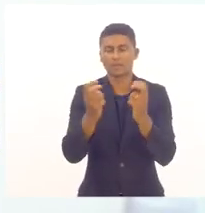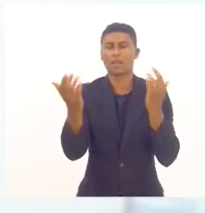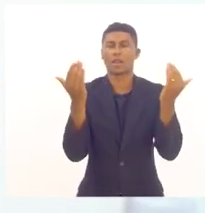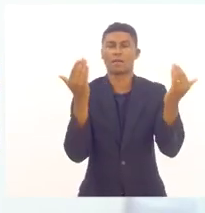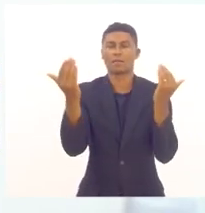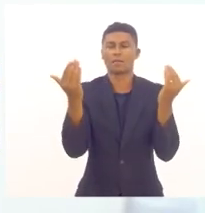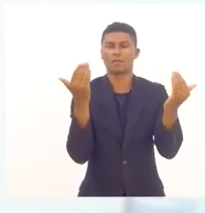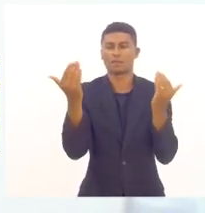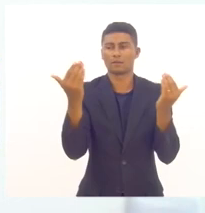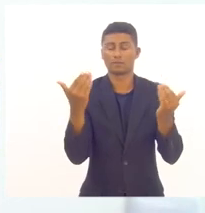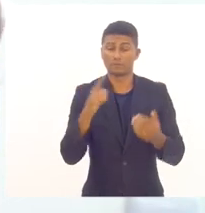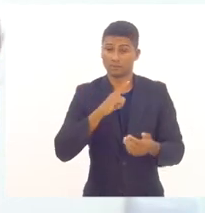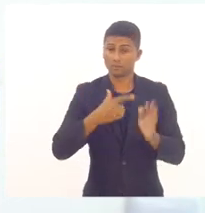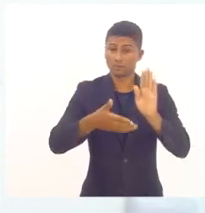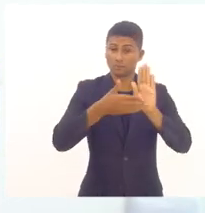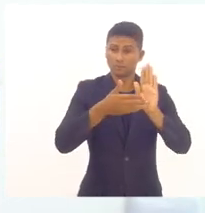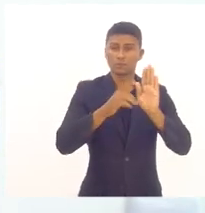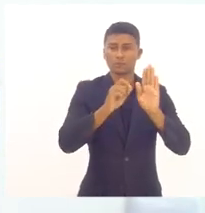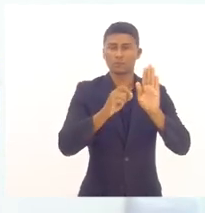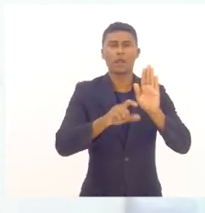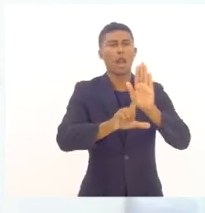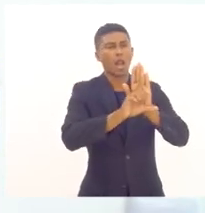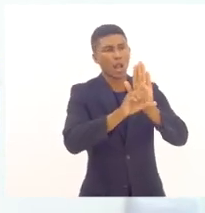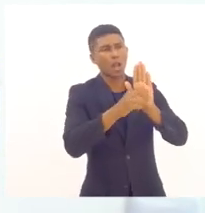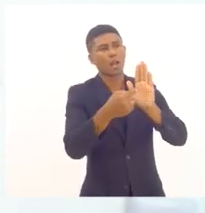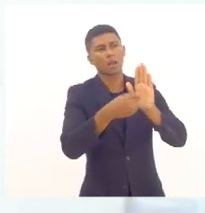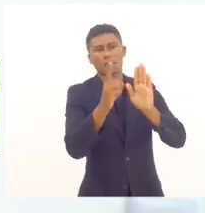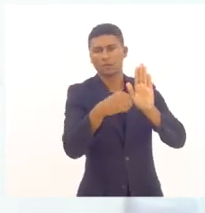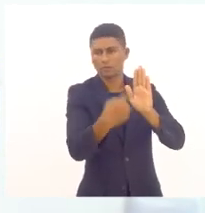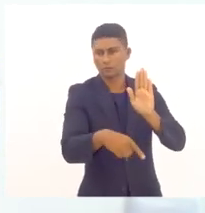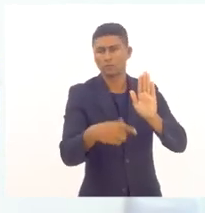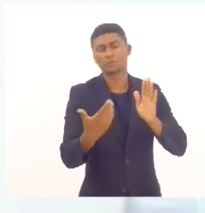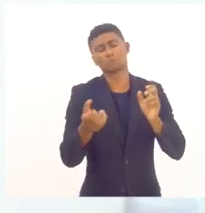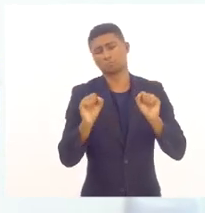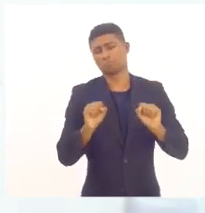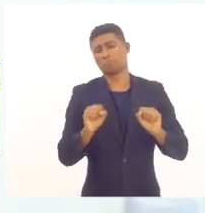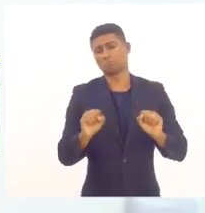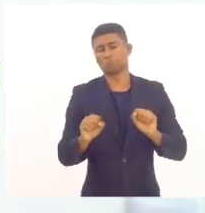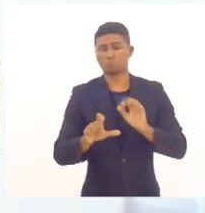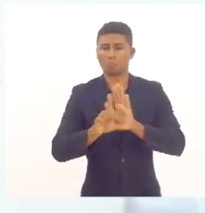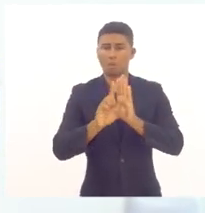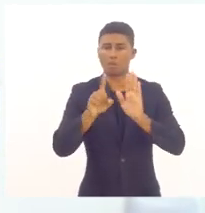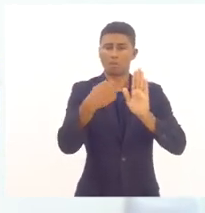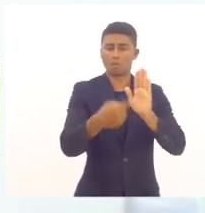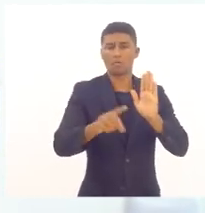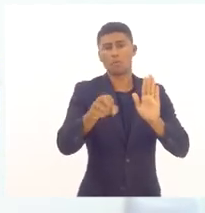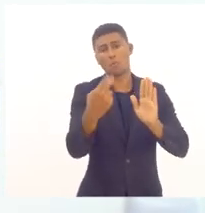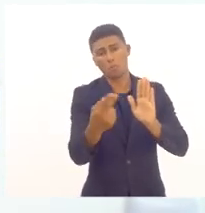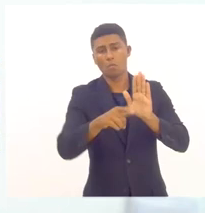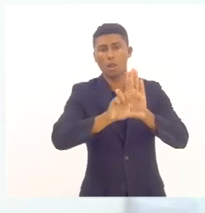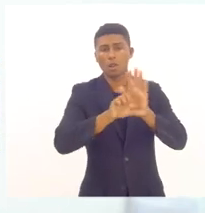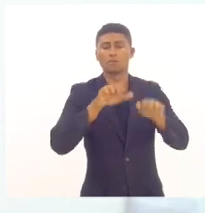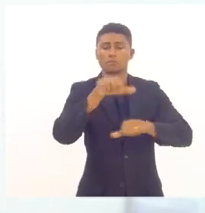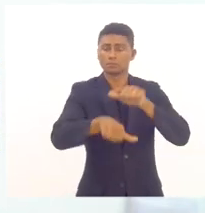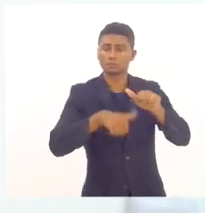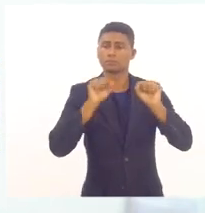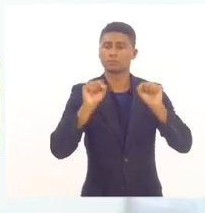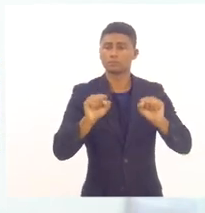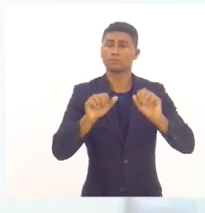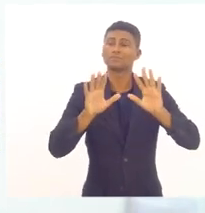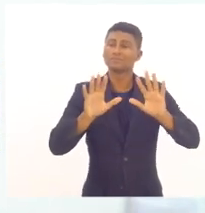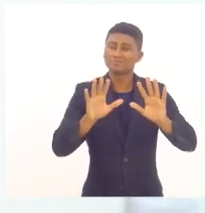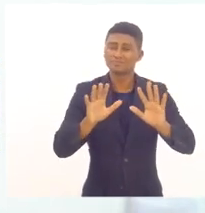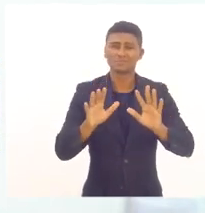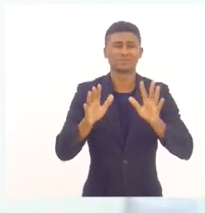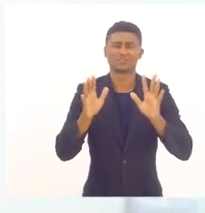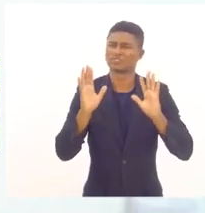uma proposta que é: revoga-se a lei número tal. Okay. Uma lei pode ser revogada por outra. Ou altere-se. Então, isso é que não está, mas essa